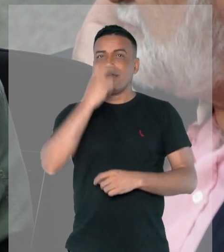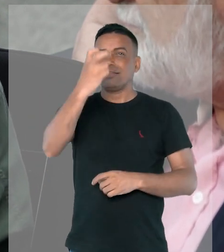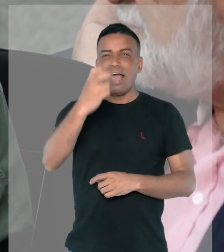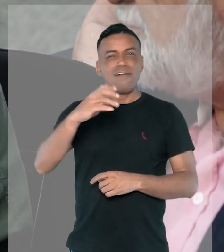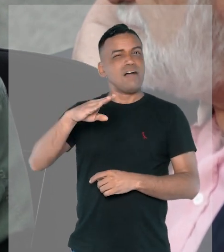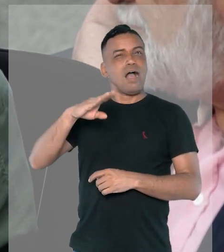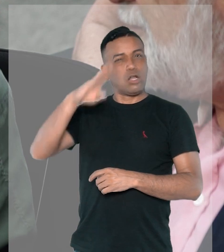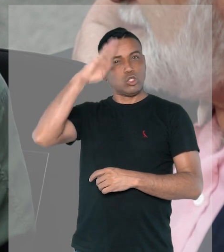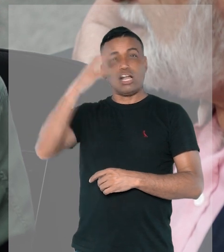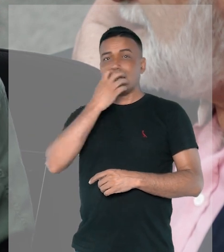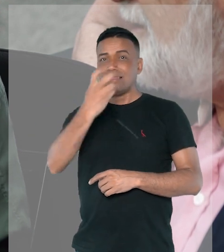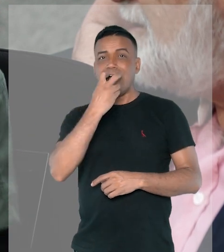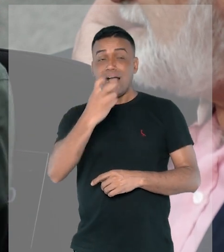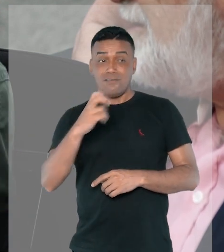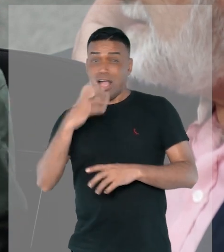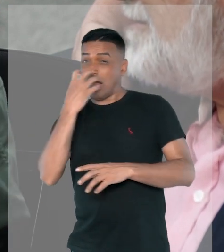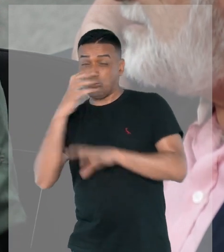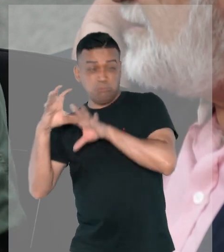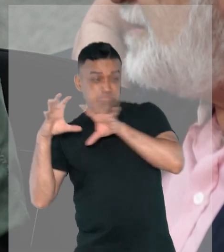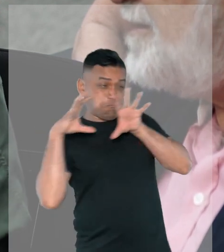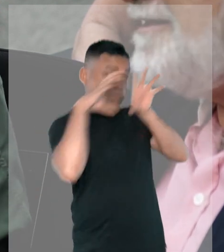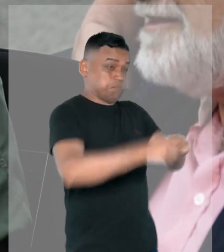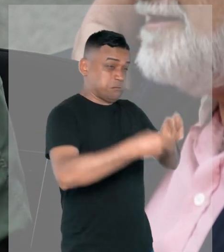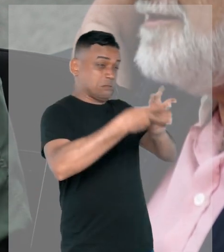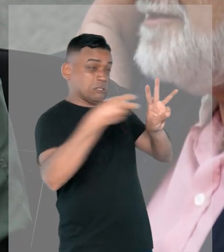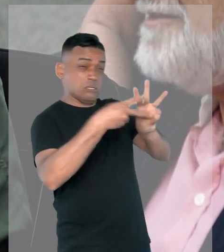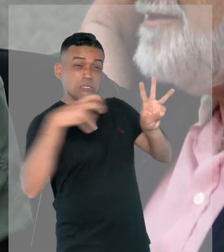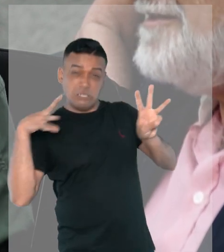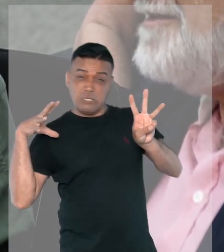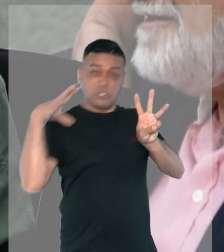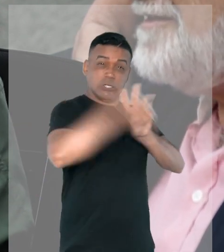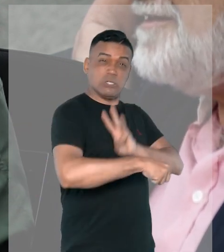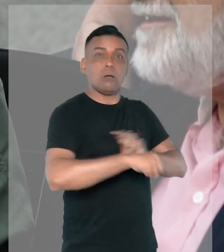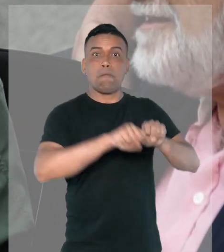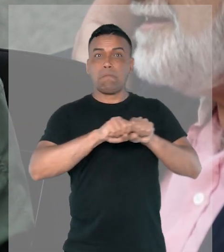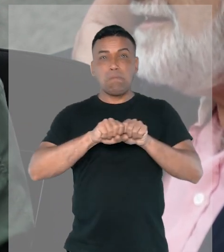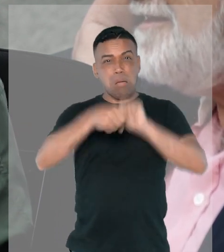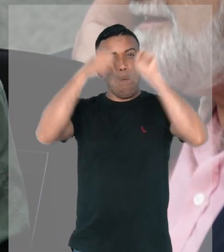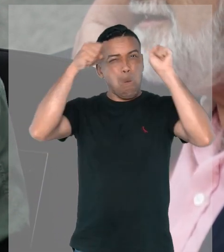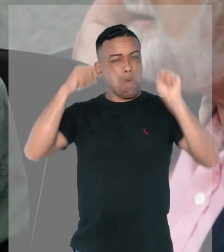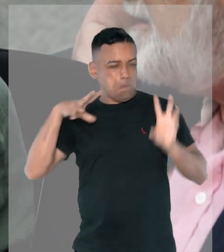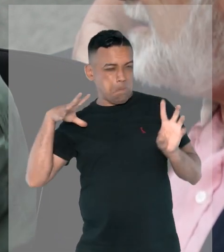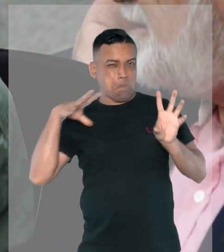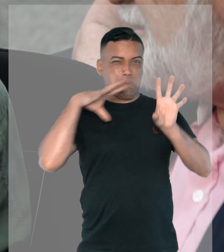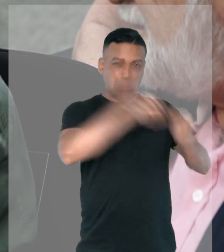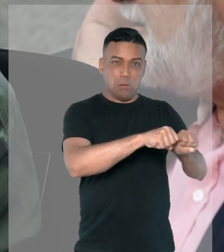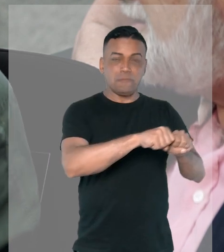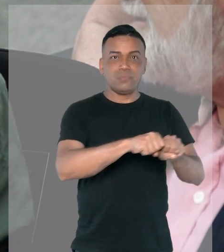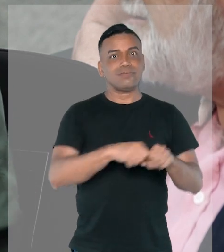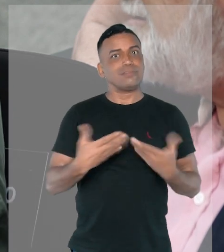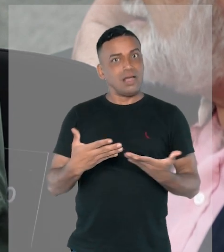Rin Tin! Aí ele ia lá e mordia, acabava com os índios, né? Então, quer dizer,